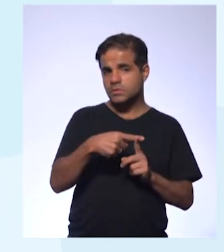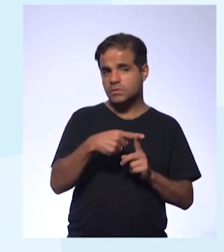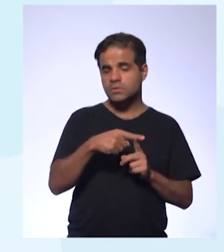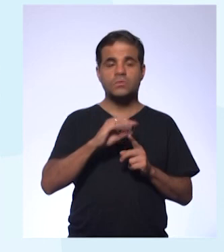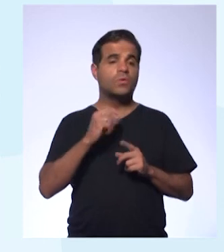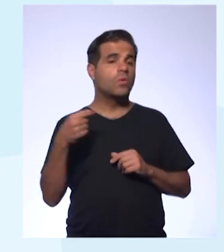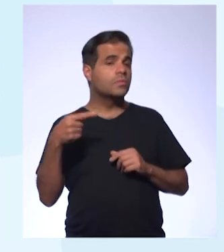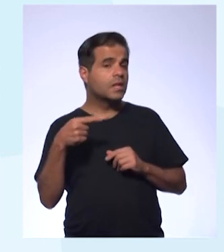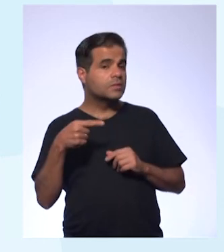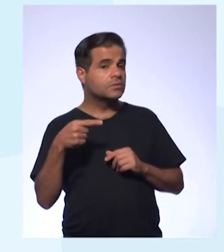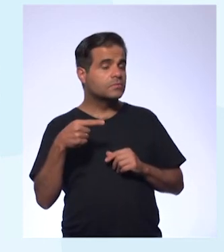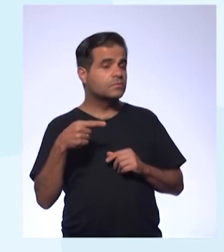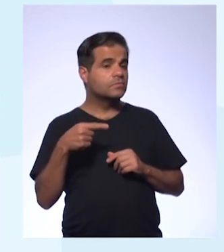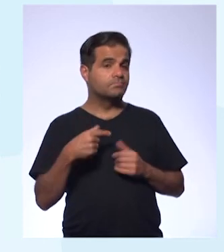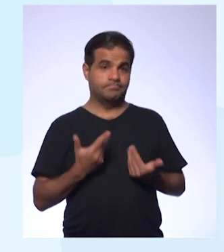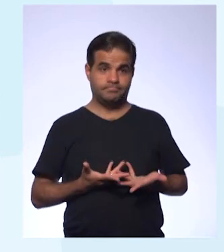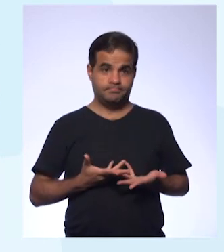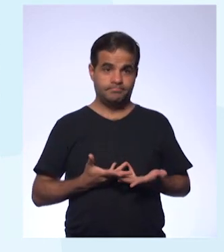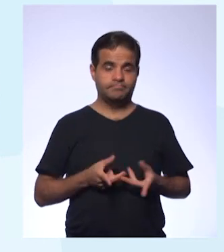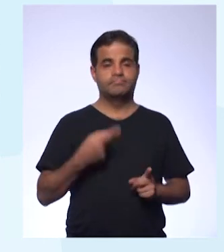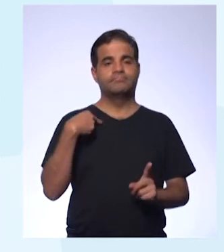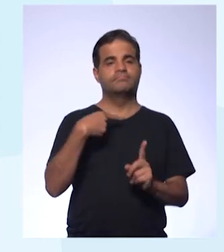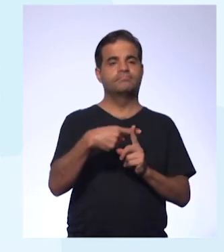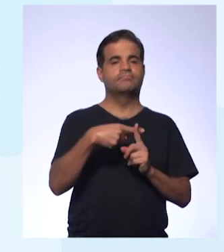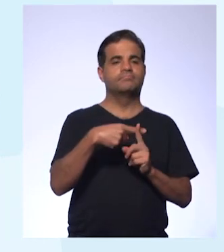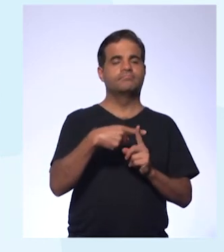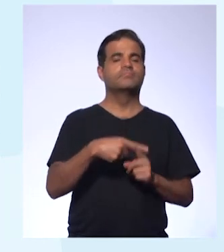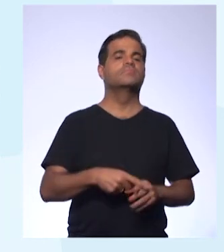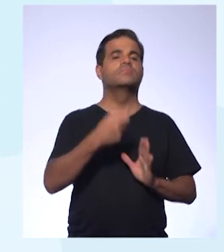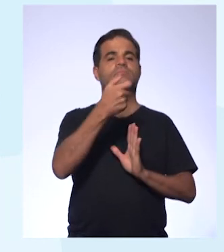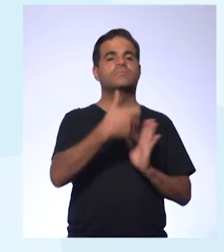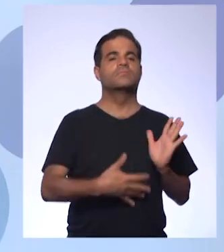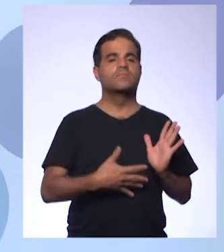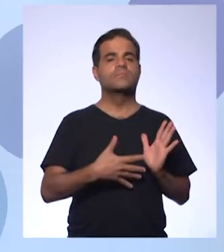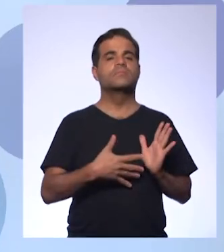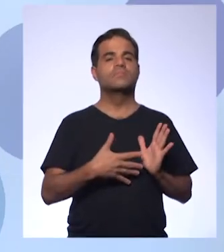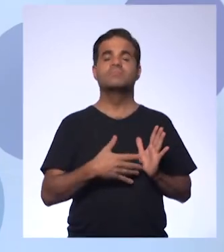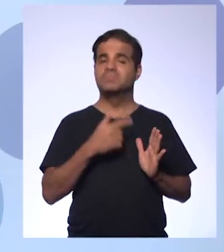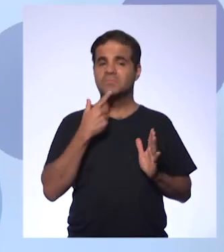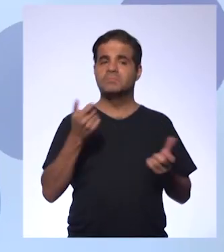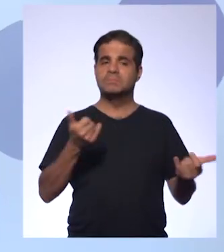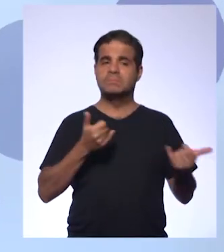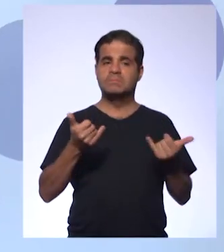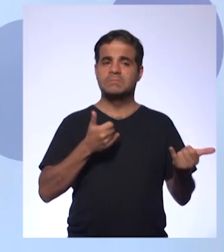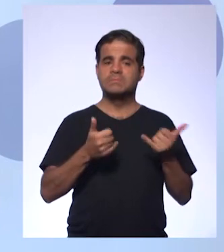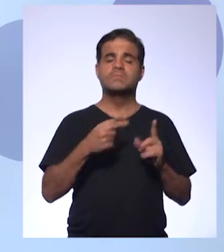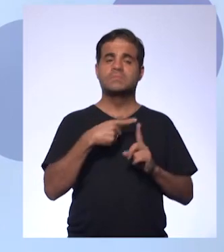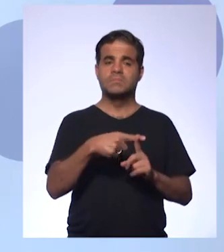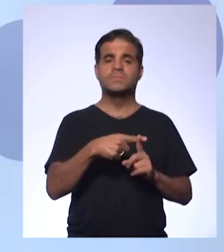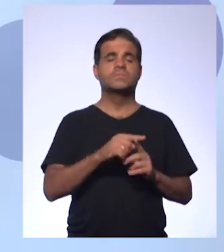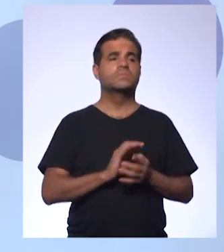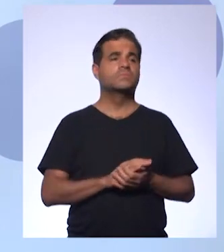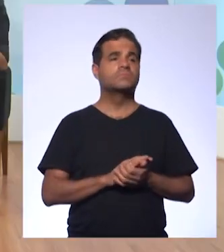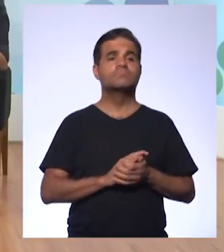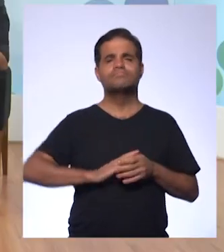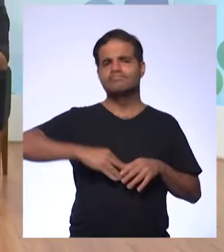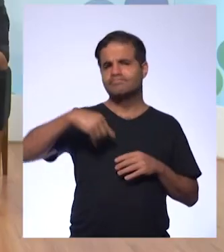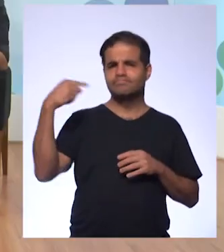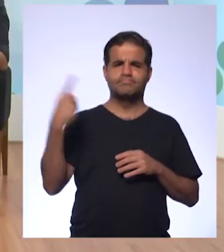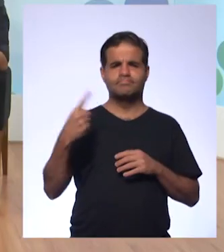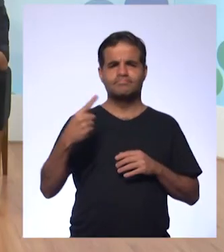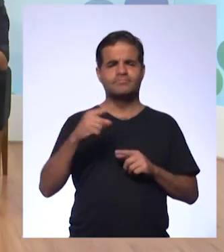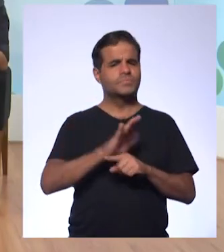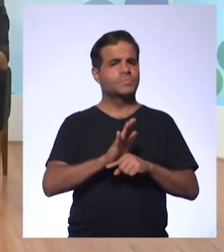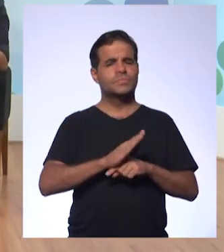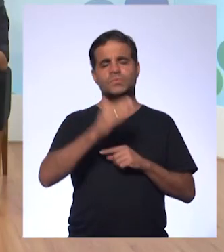ou negativos? Positivos, é o que diz. A maioria está dizendo positivos, estão respondendo, professora. Né? É o primeiro